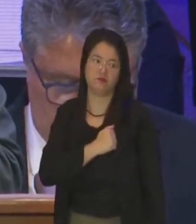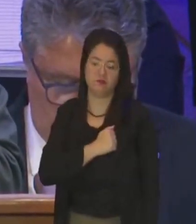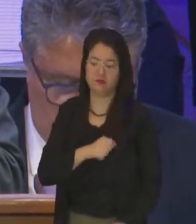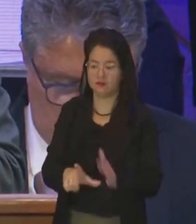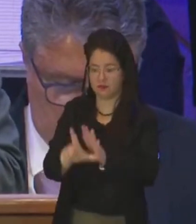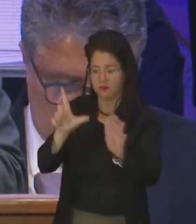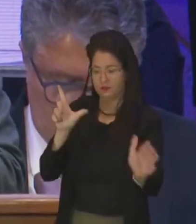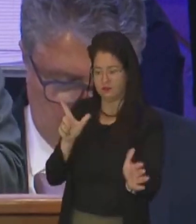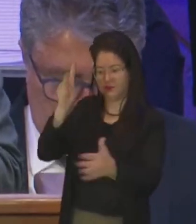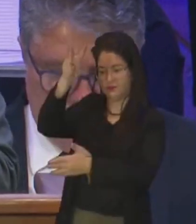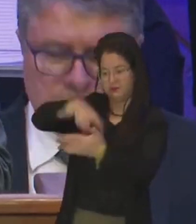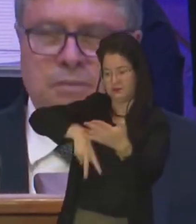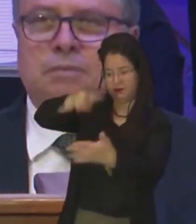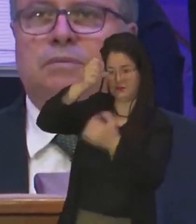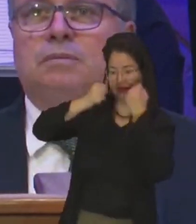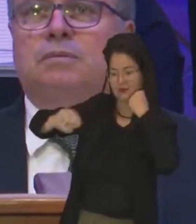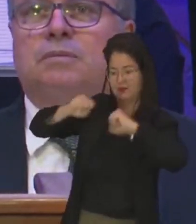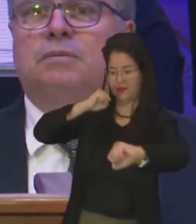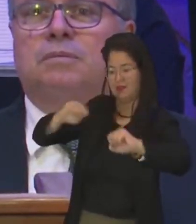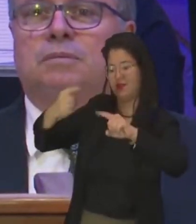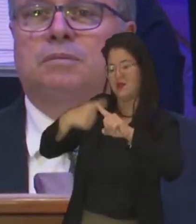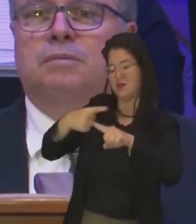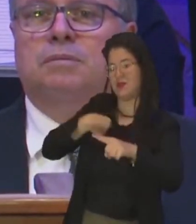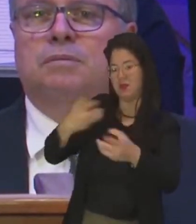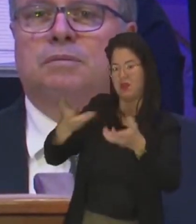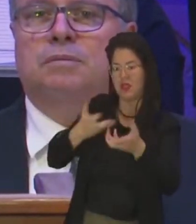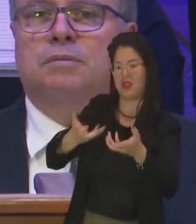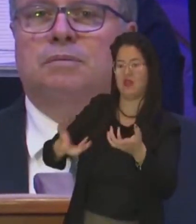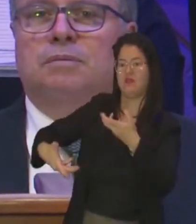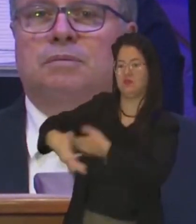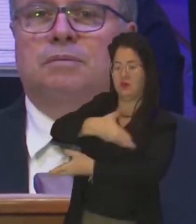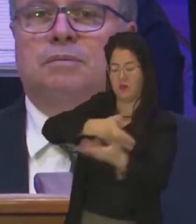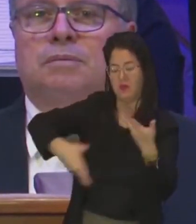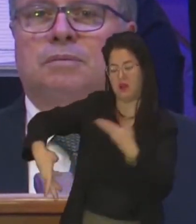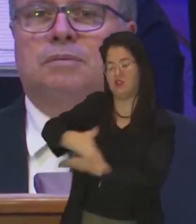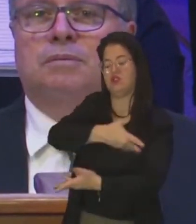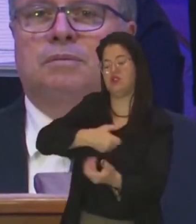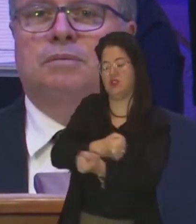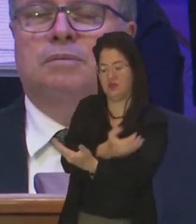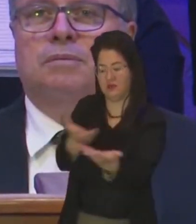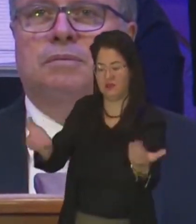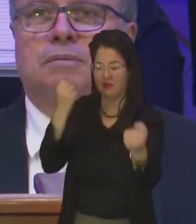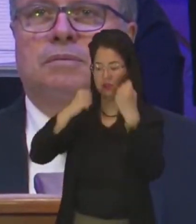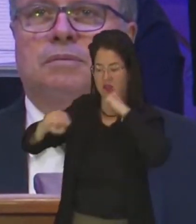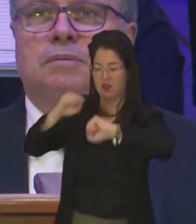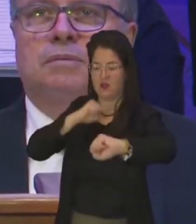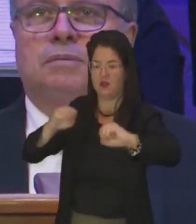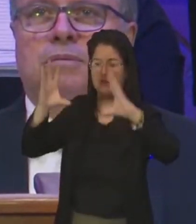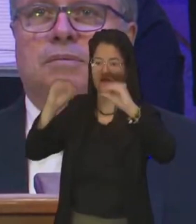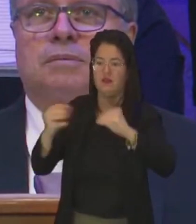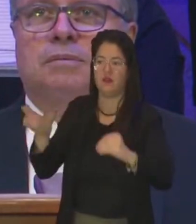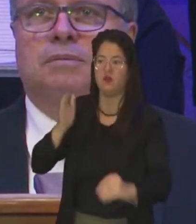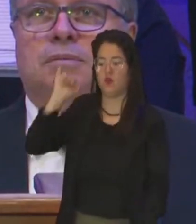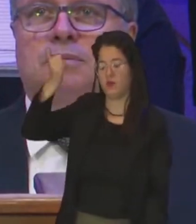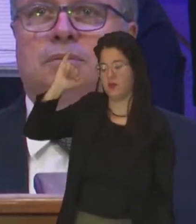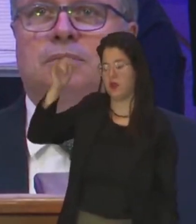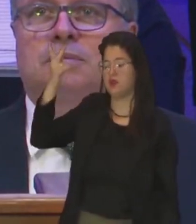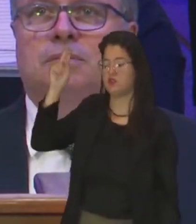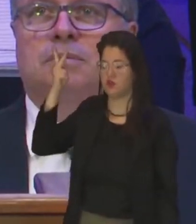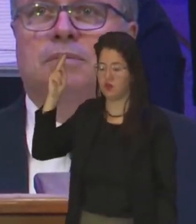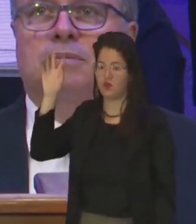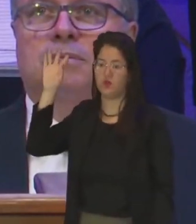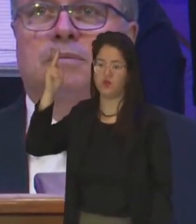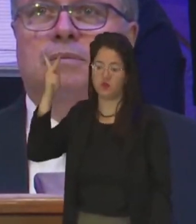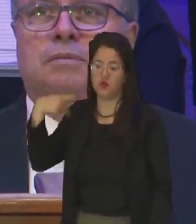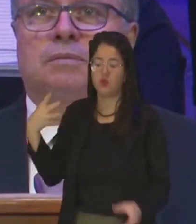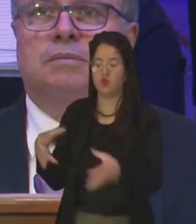Antes de lermos o Salmo, porque eu quero compartilhar um Salmo essa noite, gostaria de contar uma história